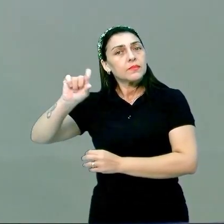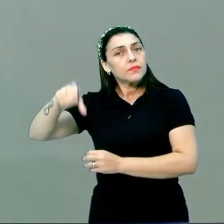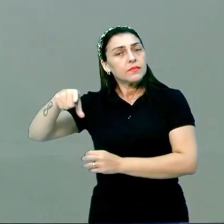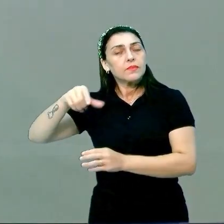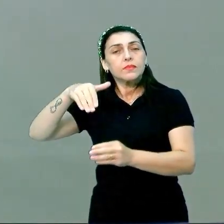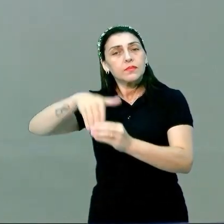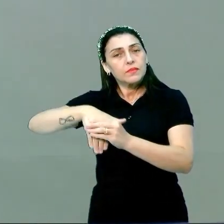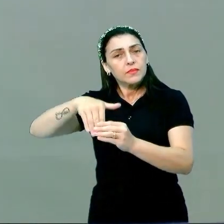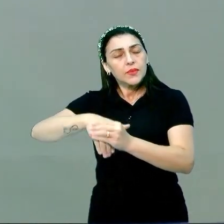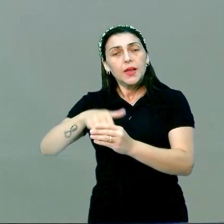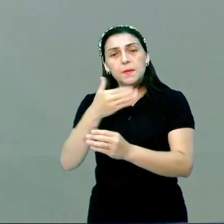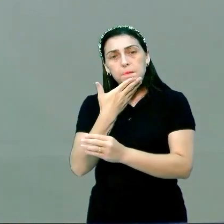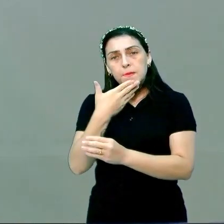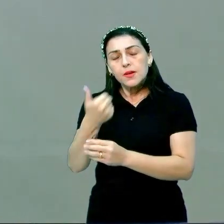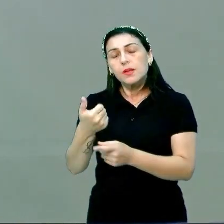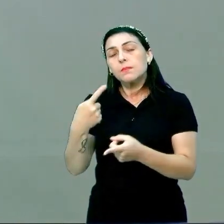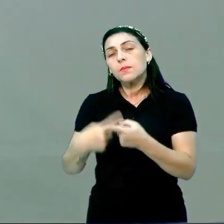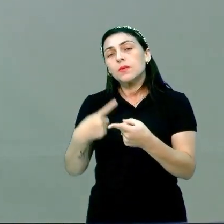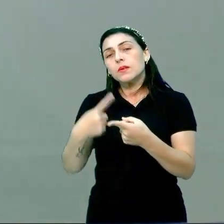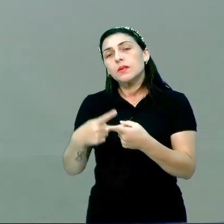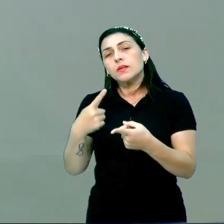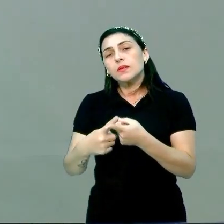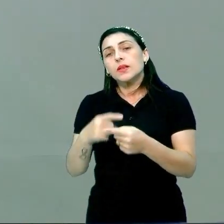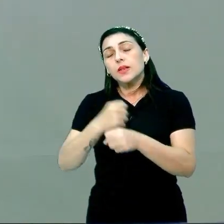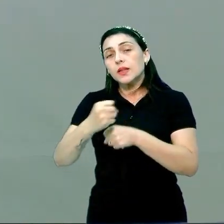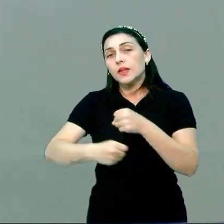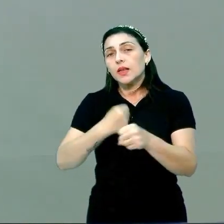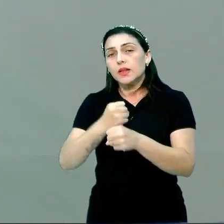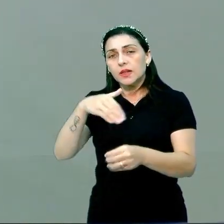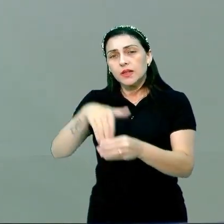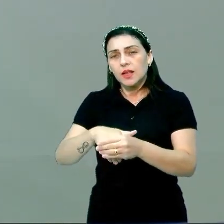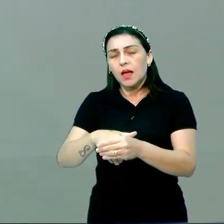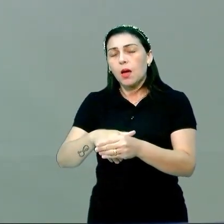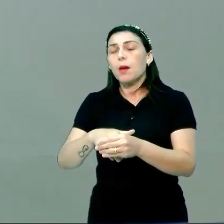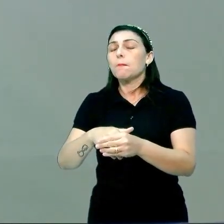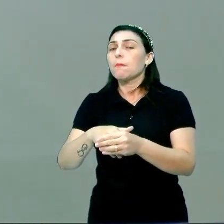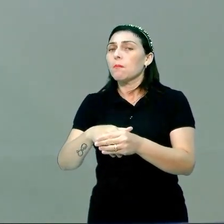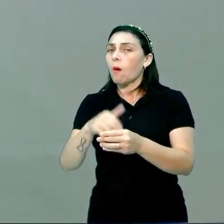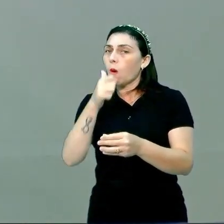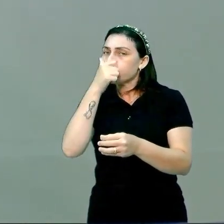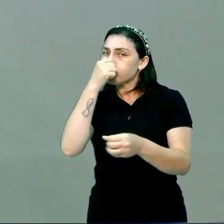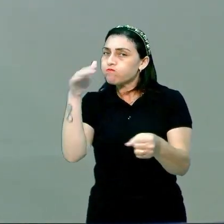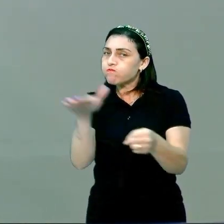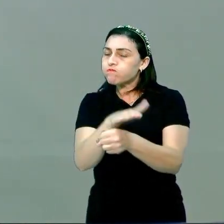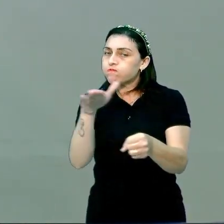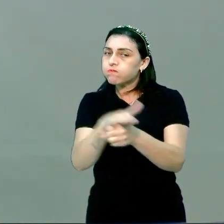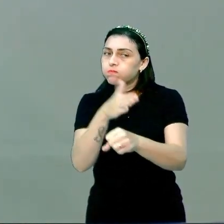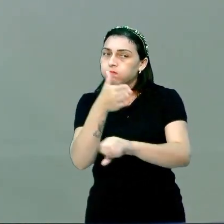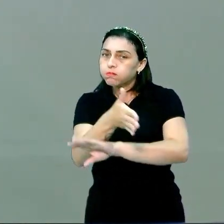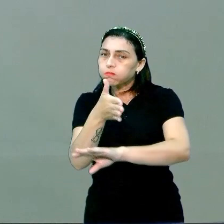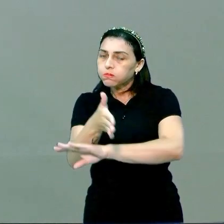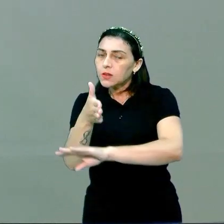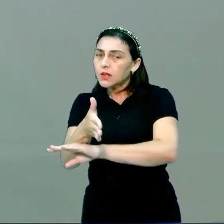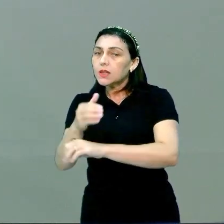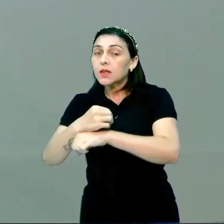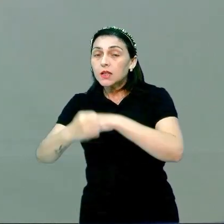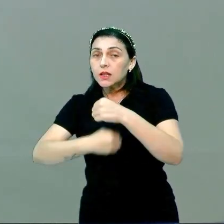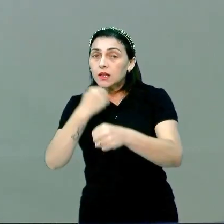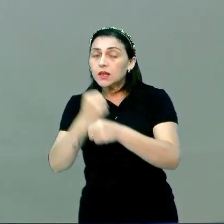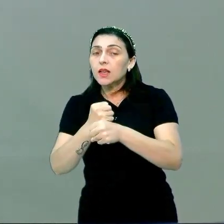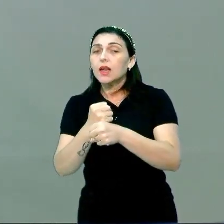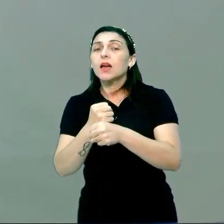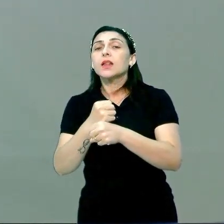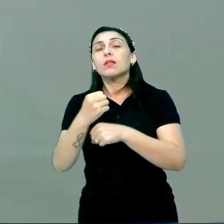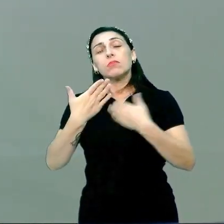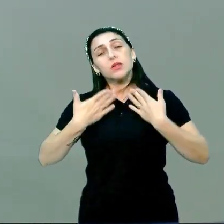né? É até melhor, porque em ano de eleição sempre é mais corrido, né? E esse ano, né,